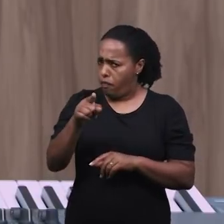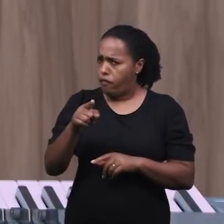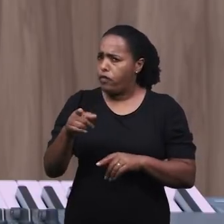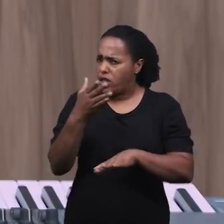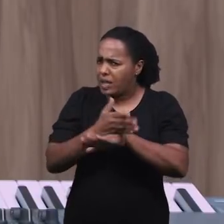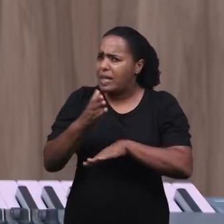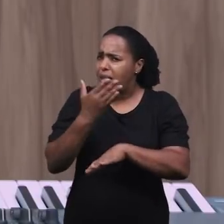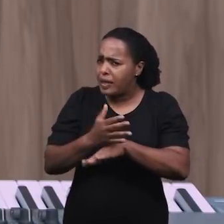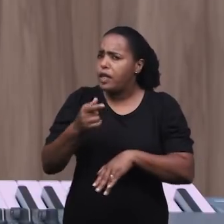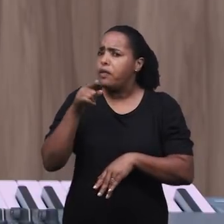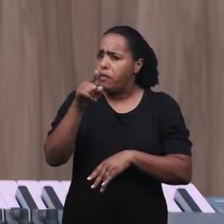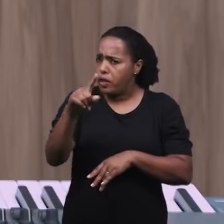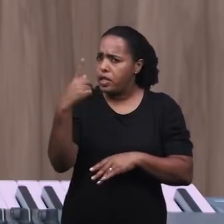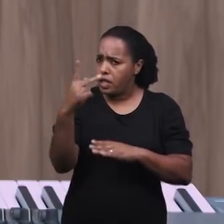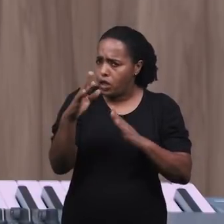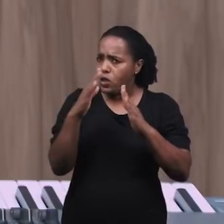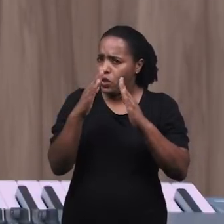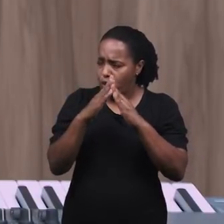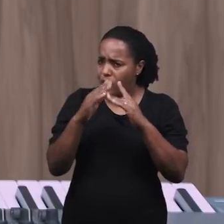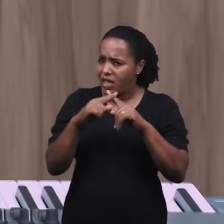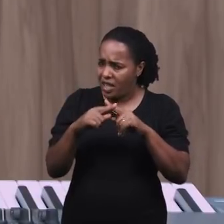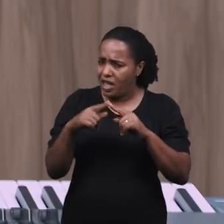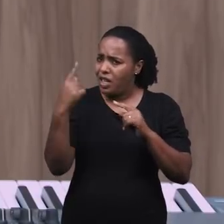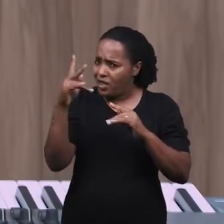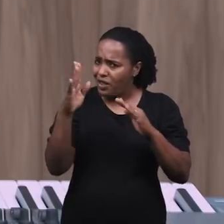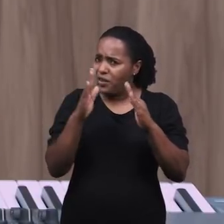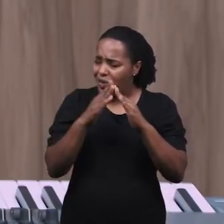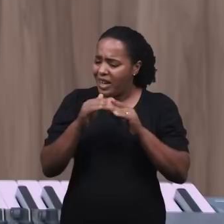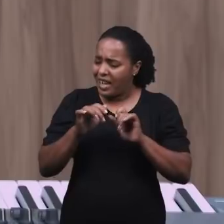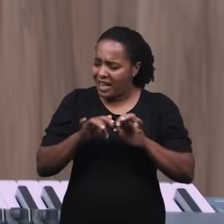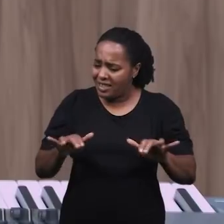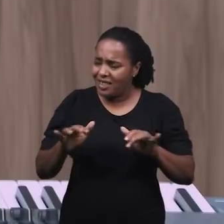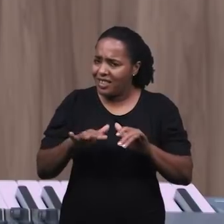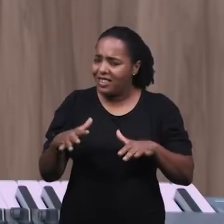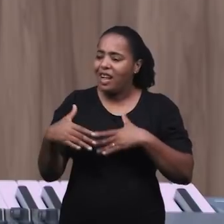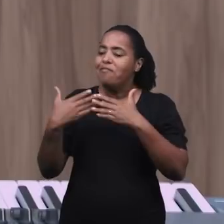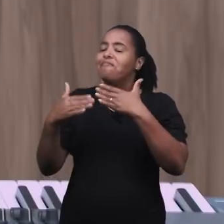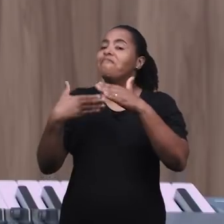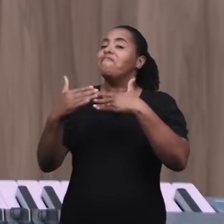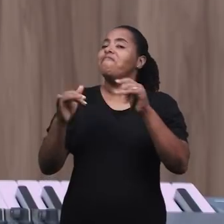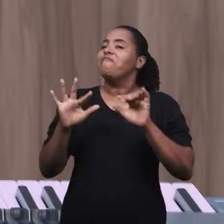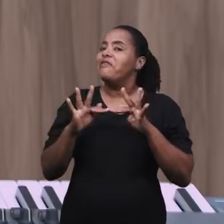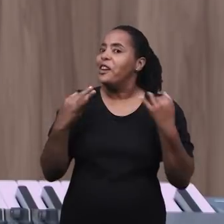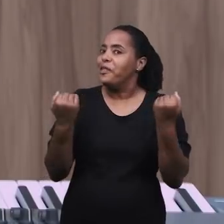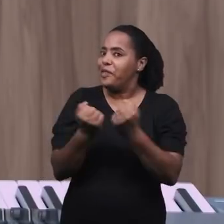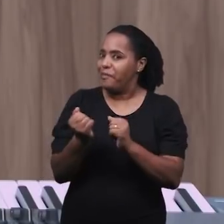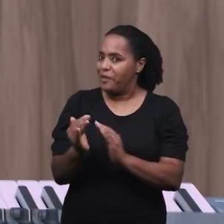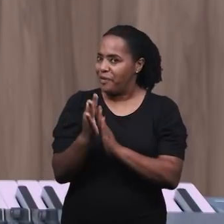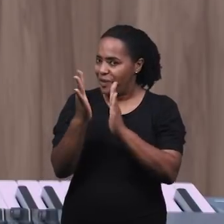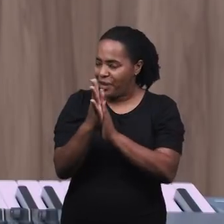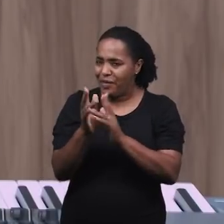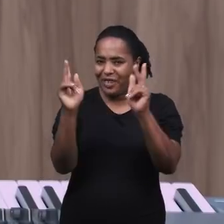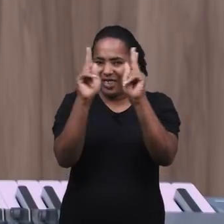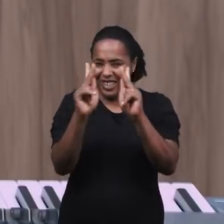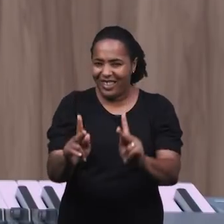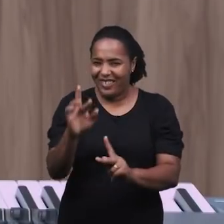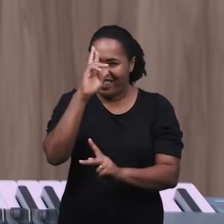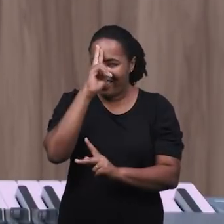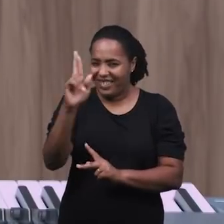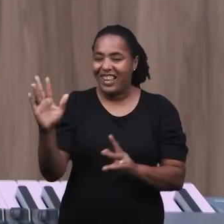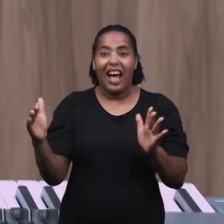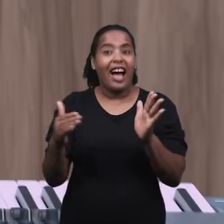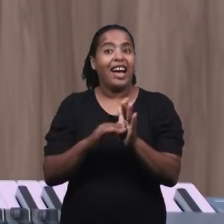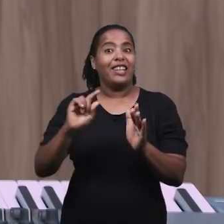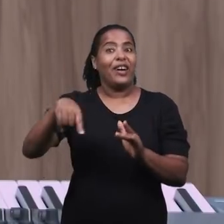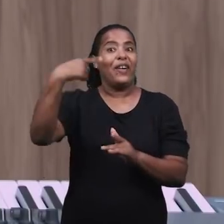você possa tocar na sua igreja, tocar na sua casa e edificar a sua família com esse louvor. A paz do Senhor